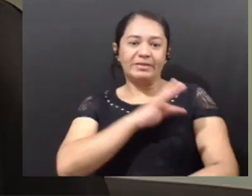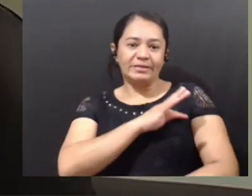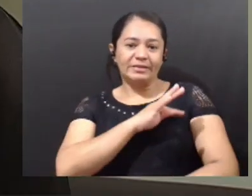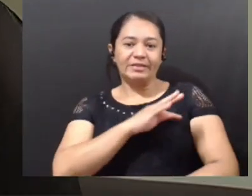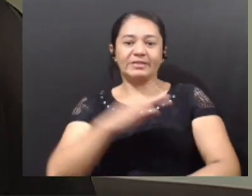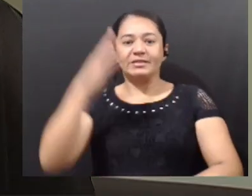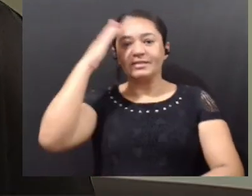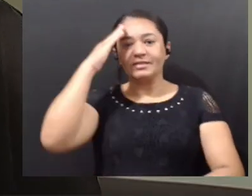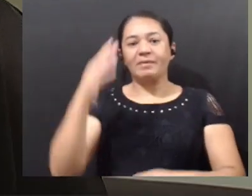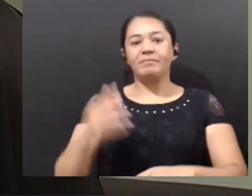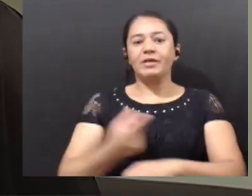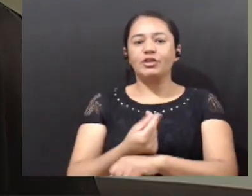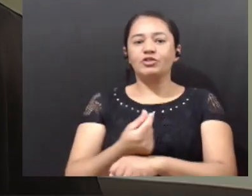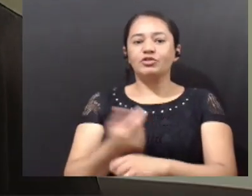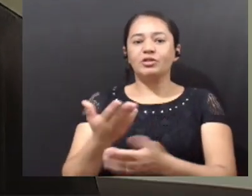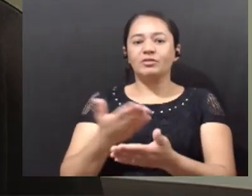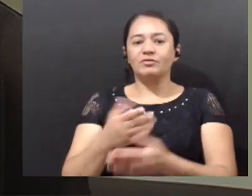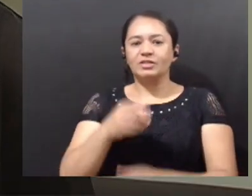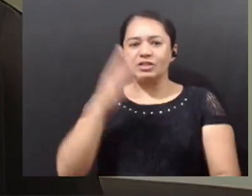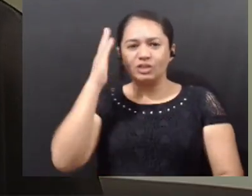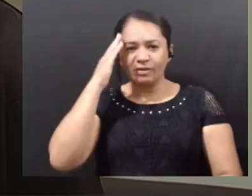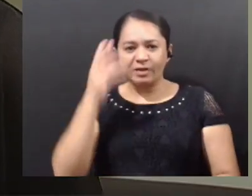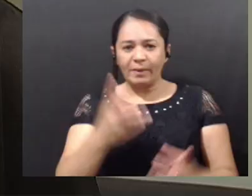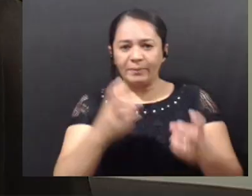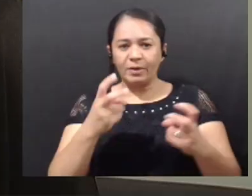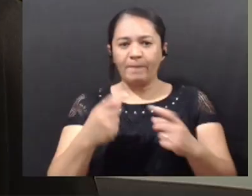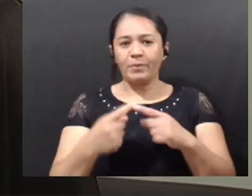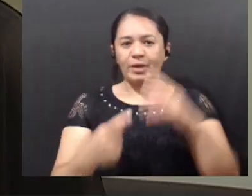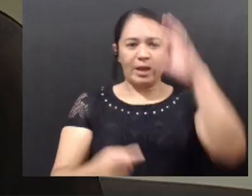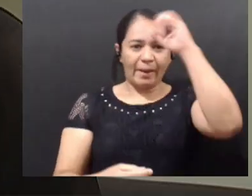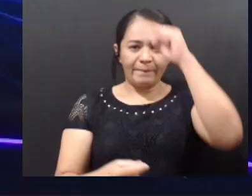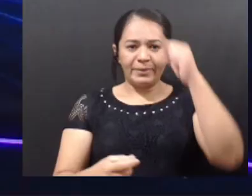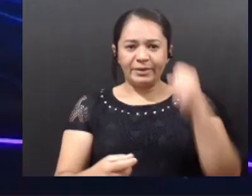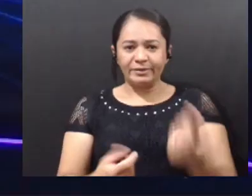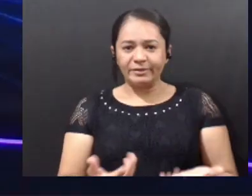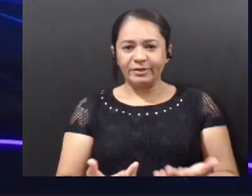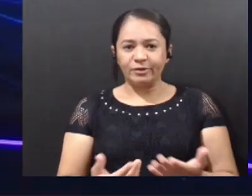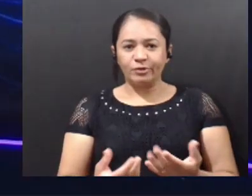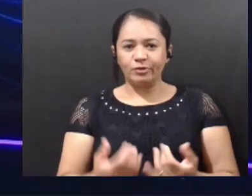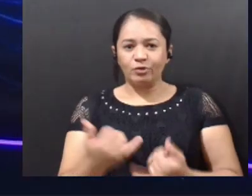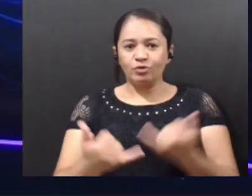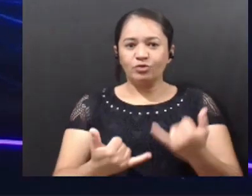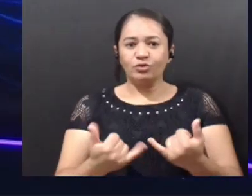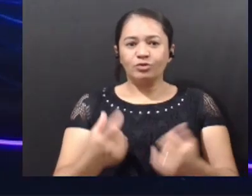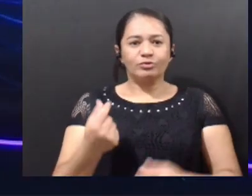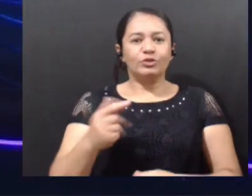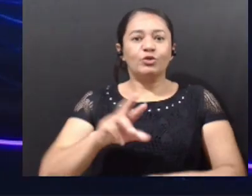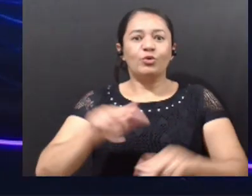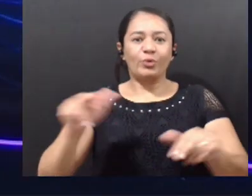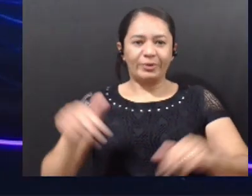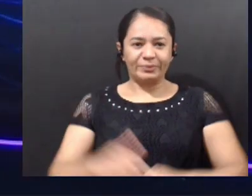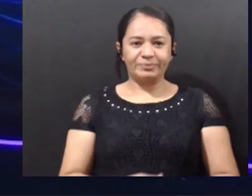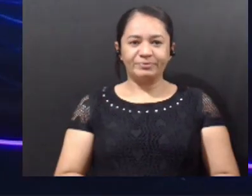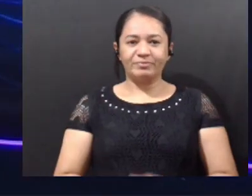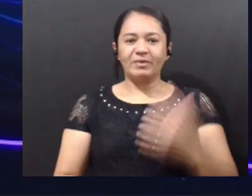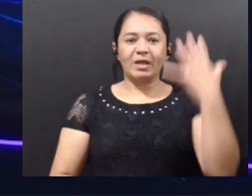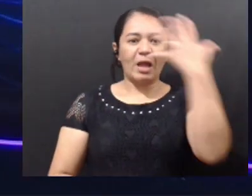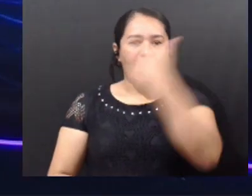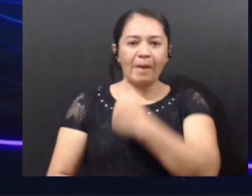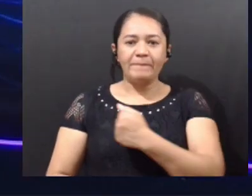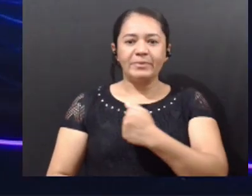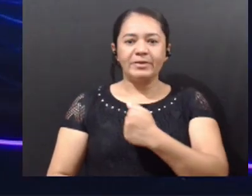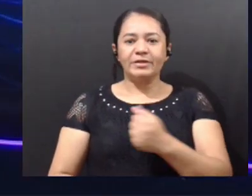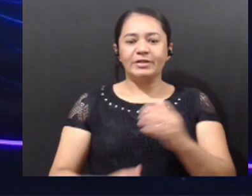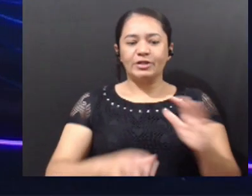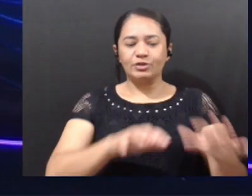Você já viu alguém se dar mal por aprender a jogar o jogo do dinheiro? Eu nunca. A beleza, um dos setores que abrange grande